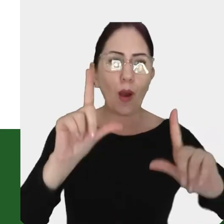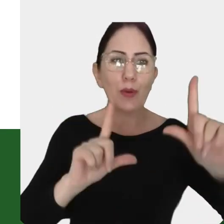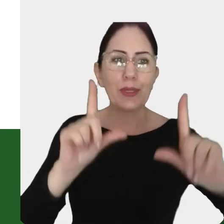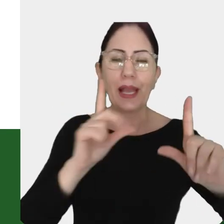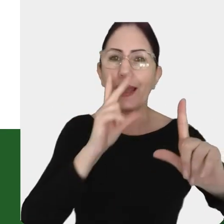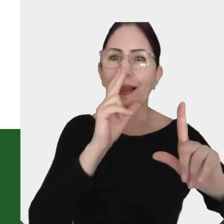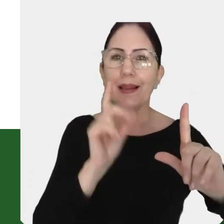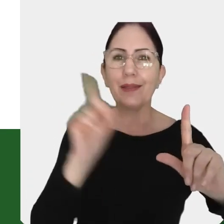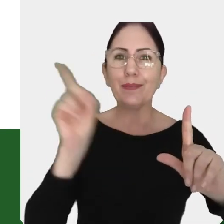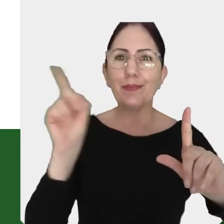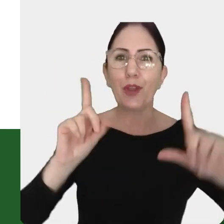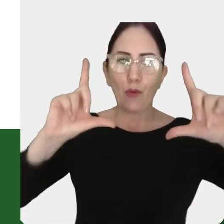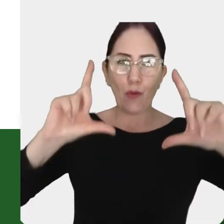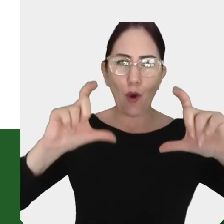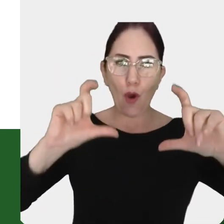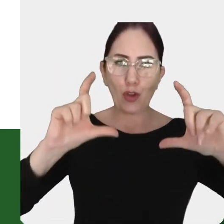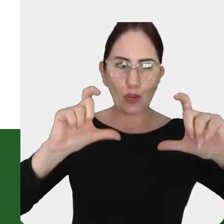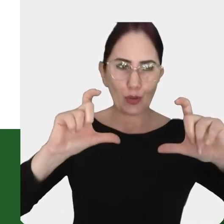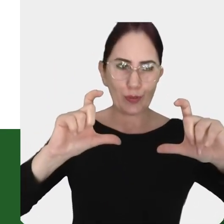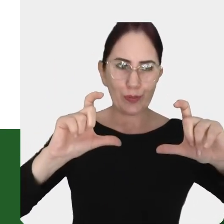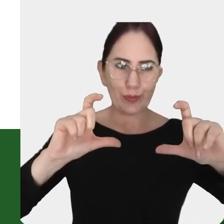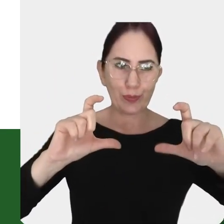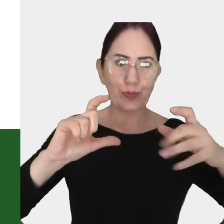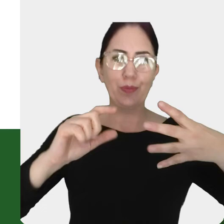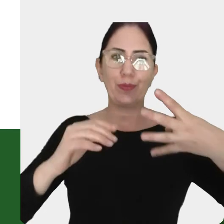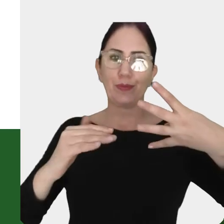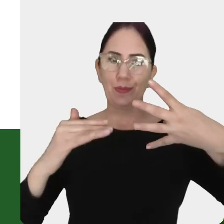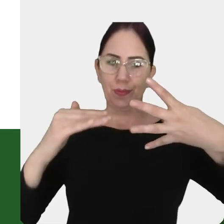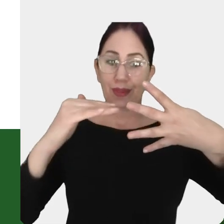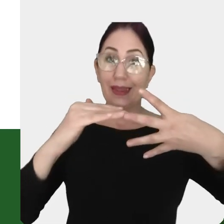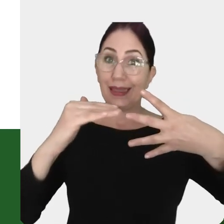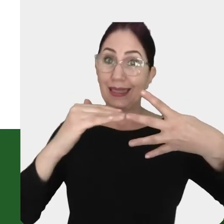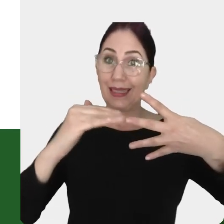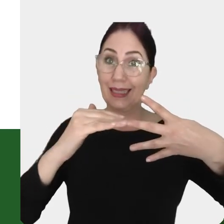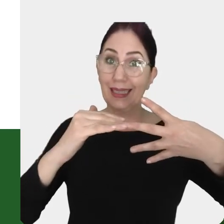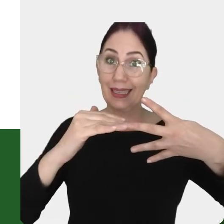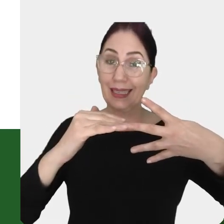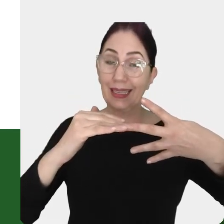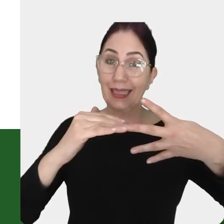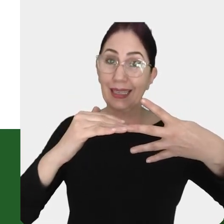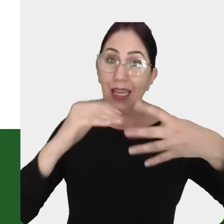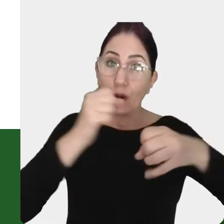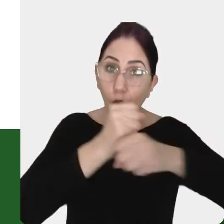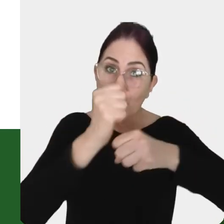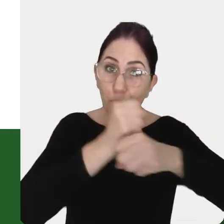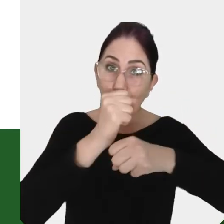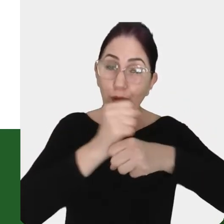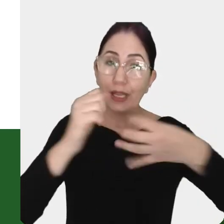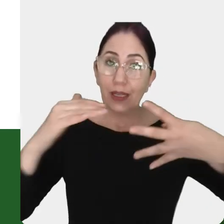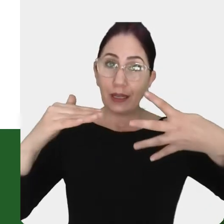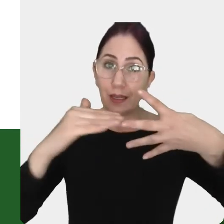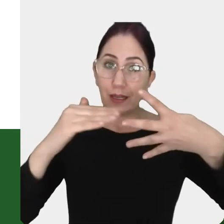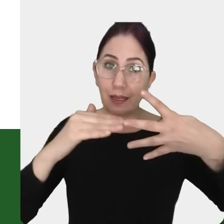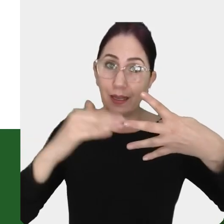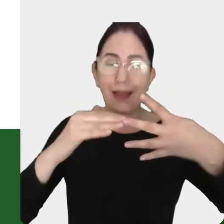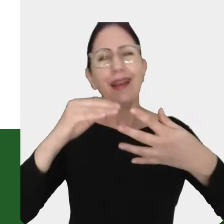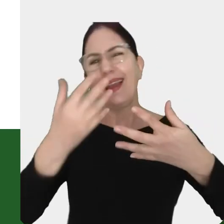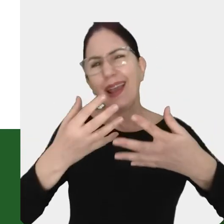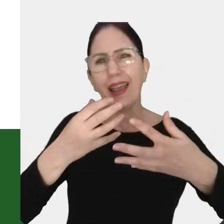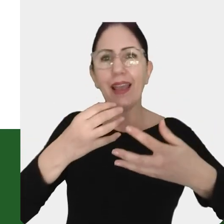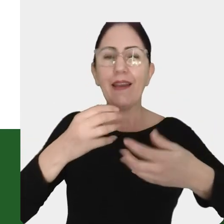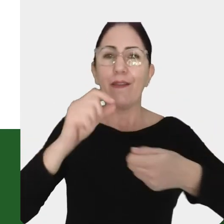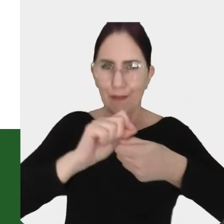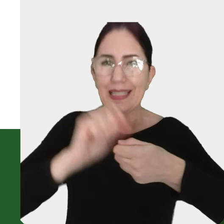telas, mais ou menos como está aqui nessa fotografia. Construir versões iterativas, aí a gente já